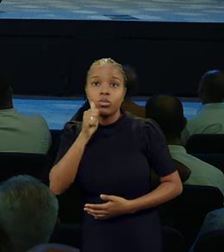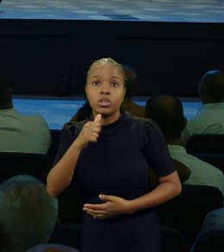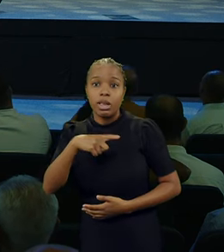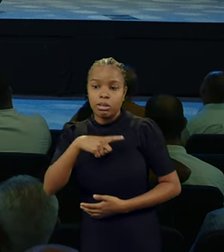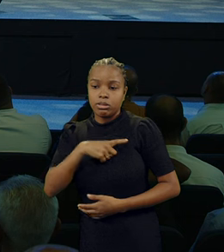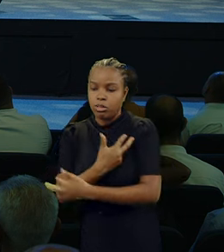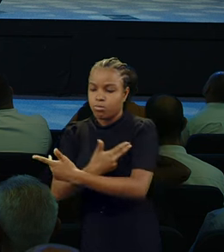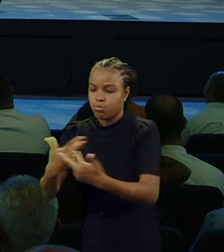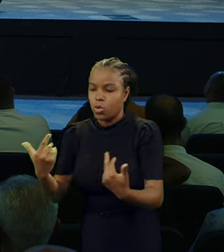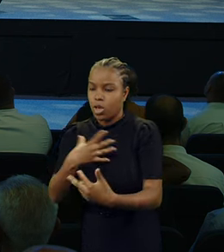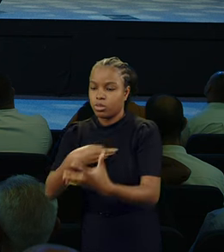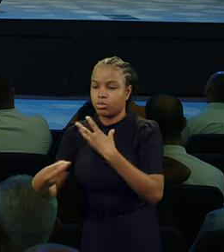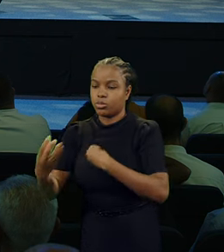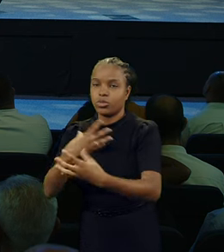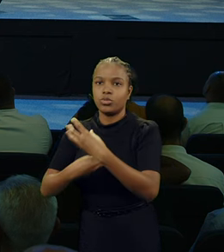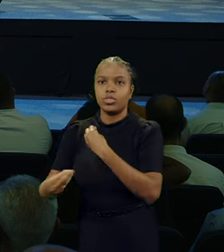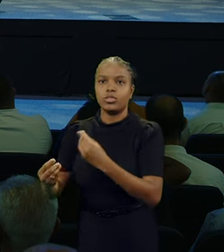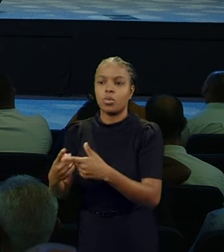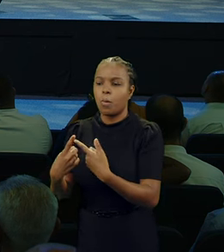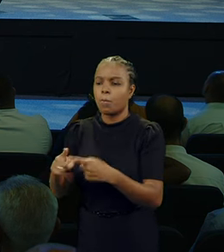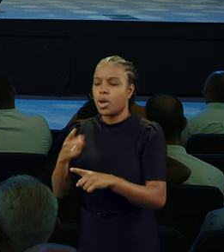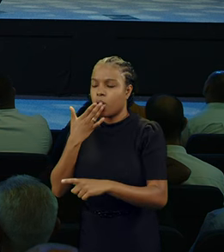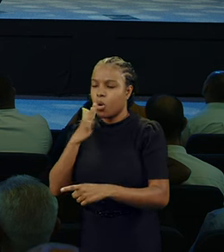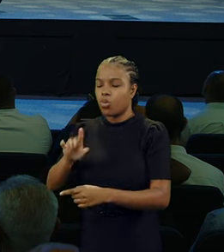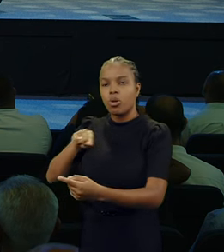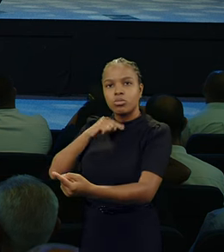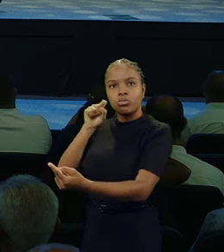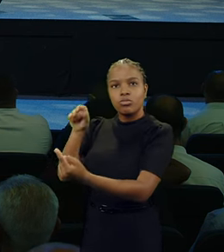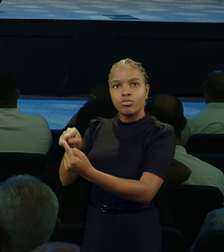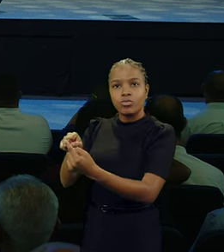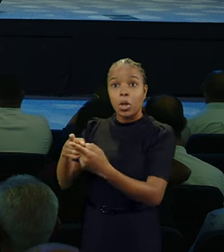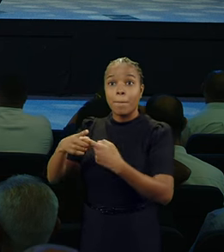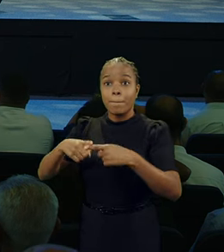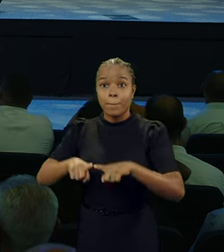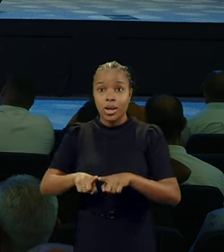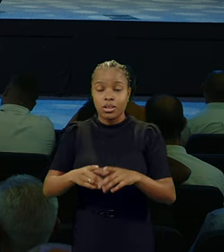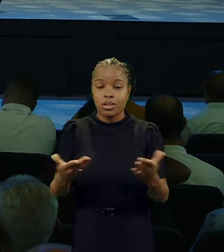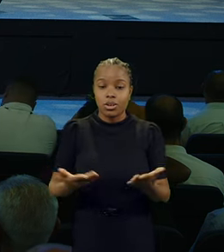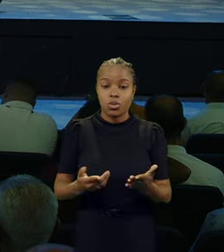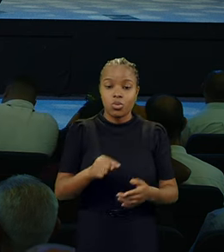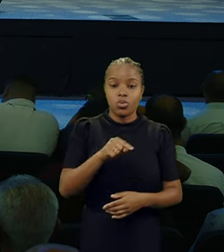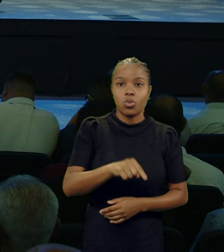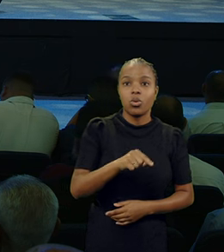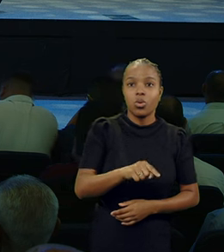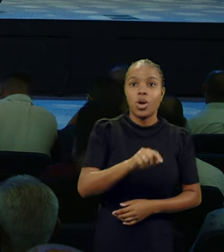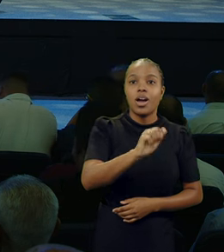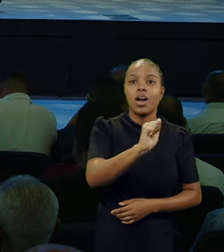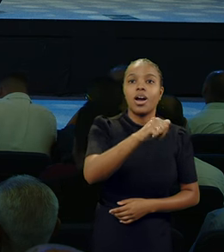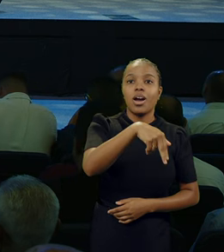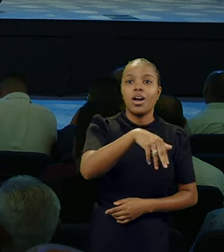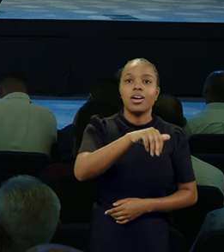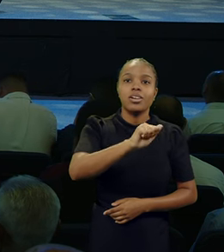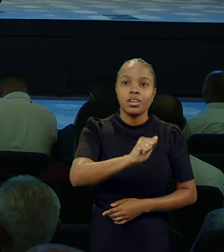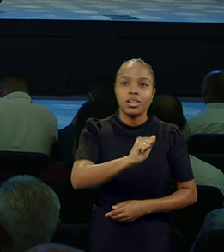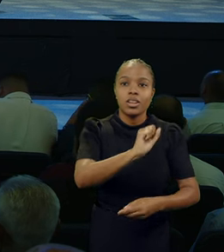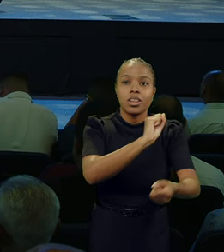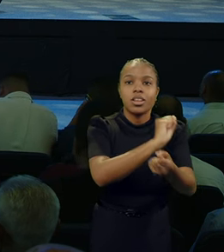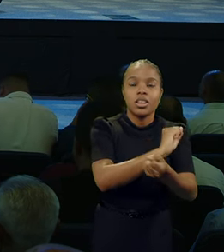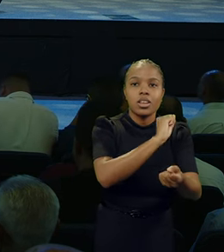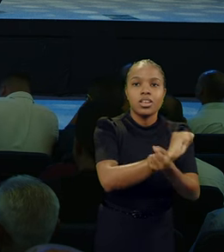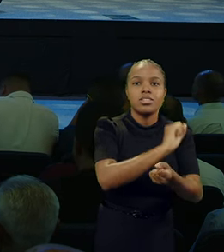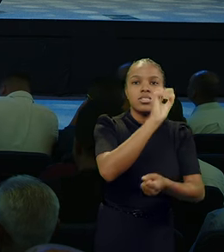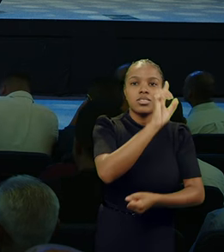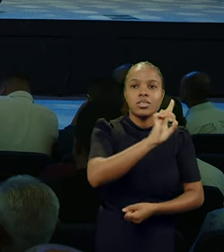nenhum resultado para o reino. Agora Ana, Ana espera o tempo de Deus